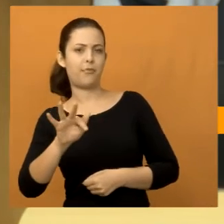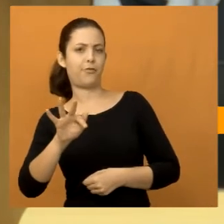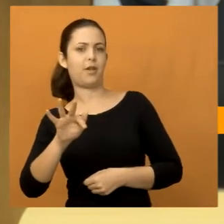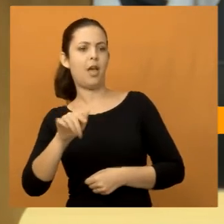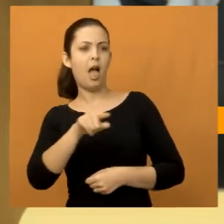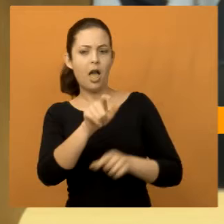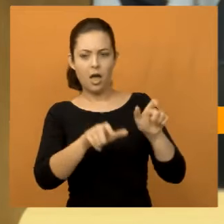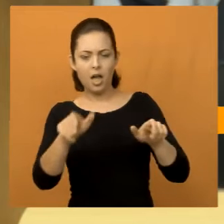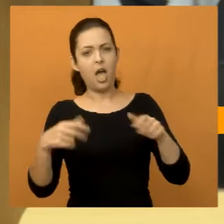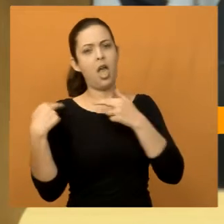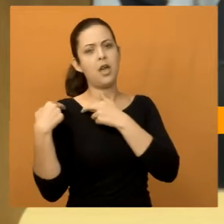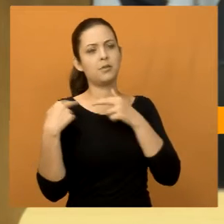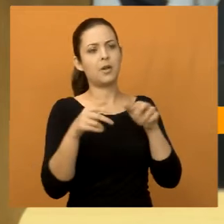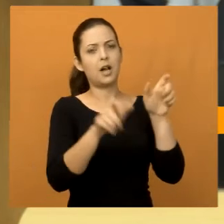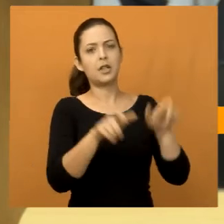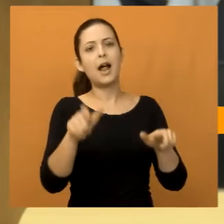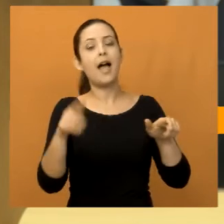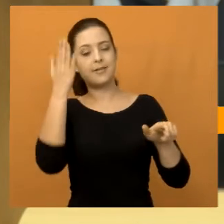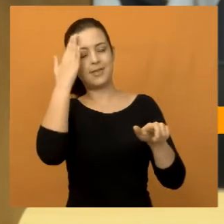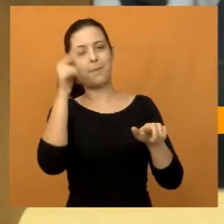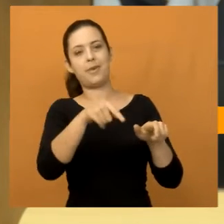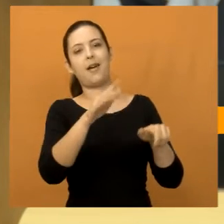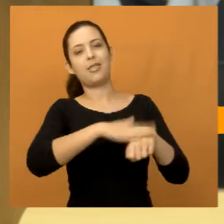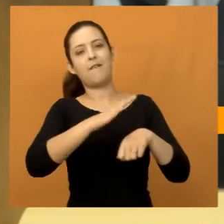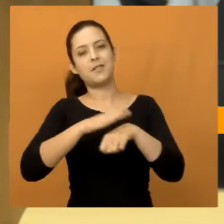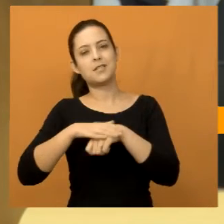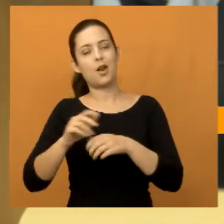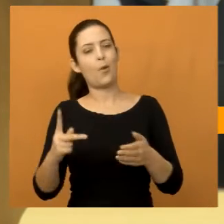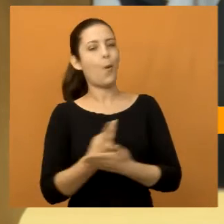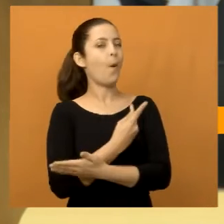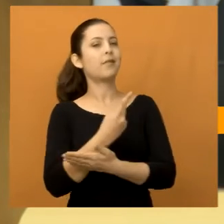essa empresa, porque elas sabiam que estavam fazendo